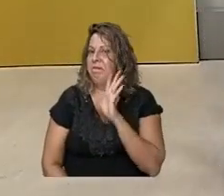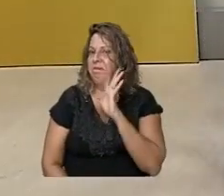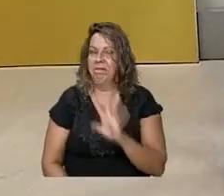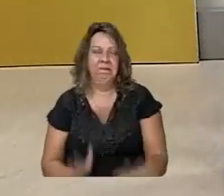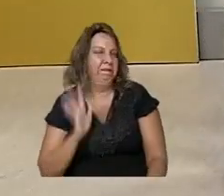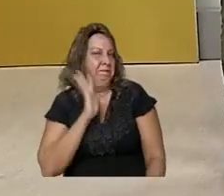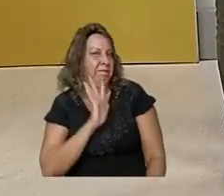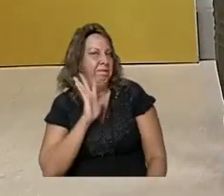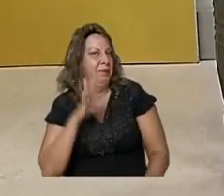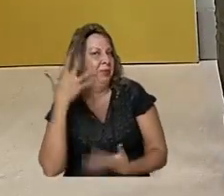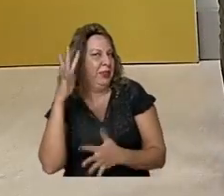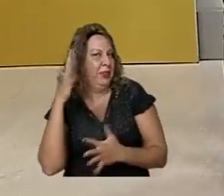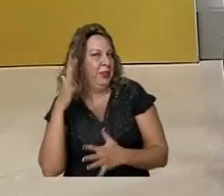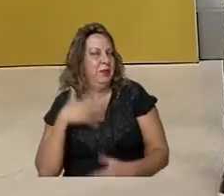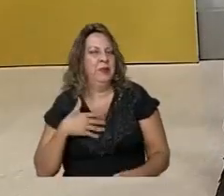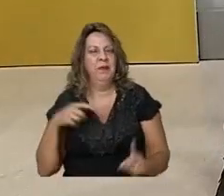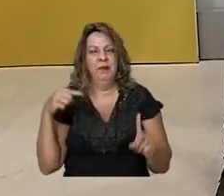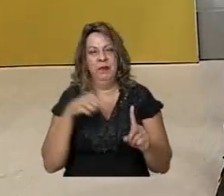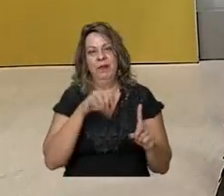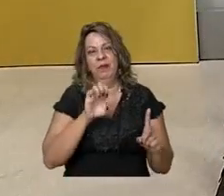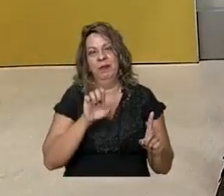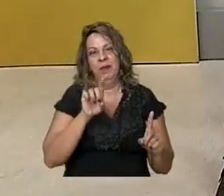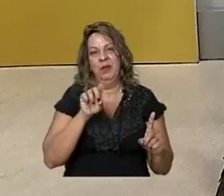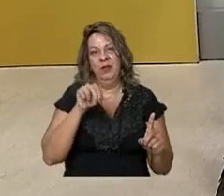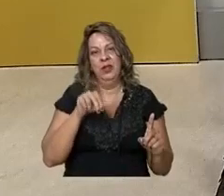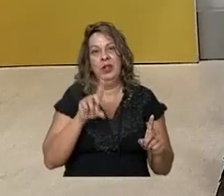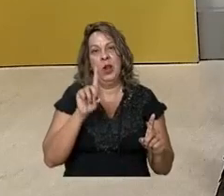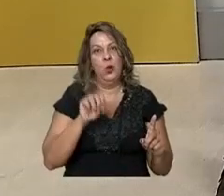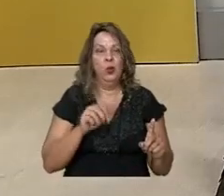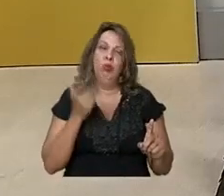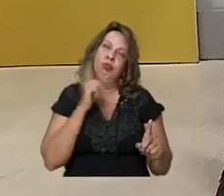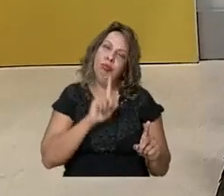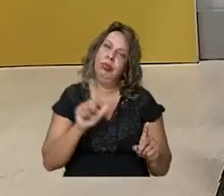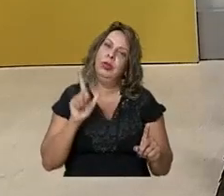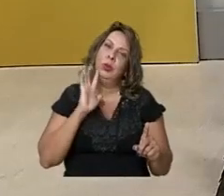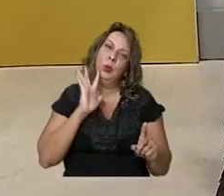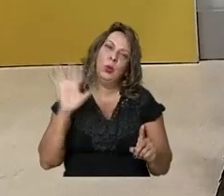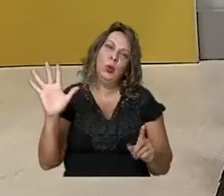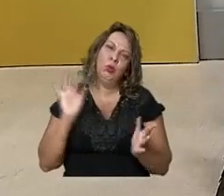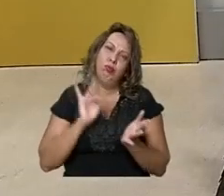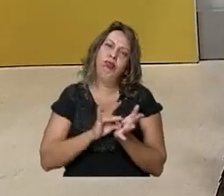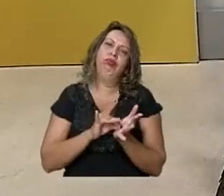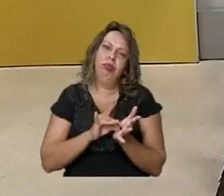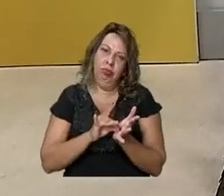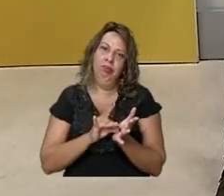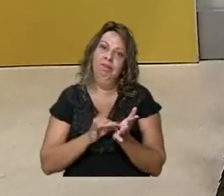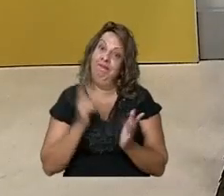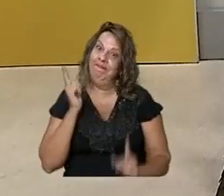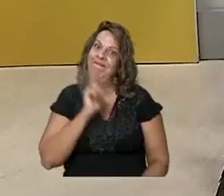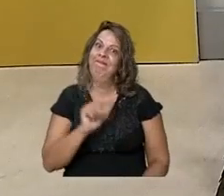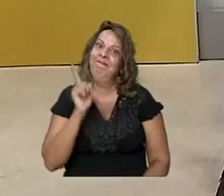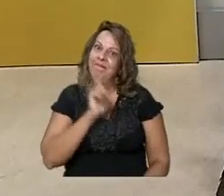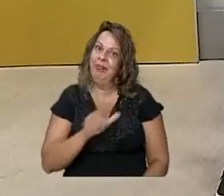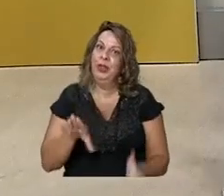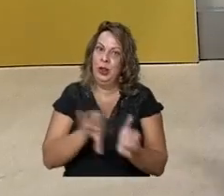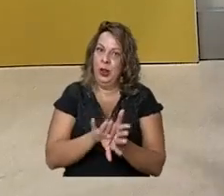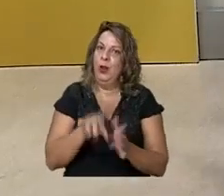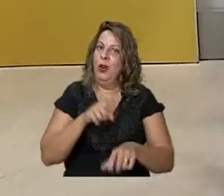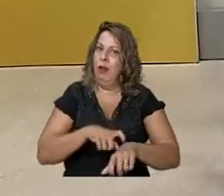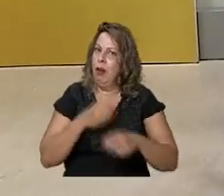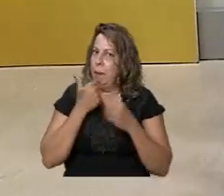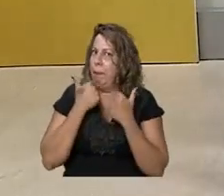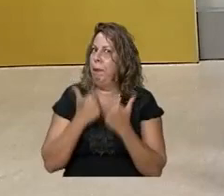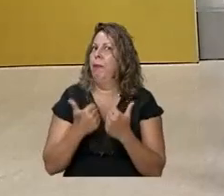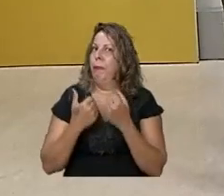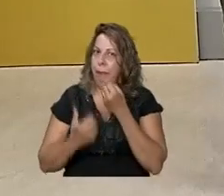bacana! Parabéns, Edinaldo. Que felicidade realizar um sonho, né? Alegria de ser contemplado, Caju Cap, com certeza chega numa boa hora.